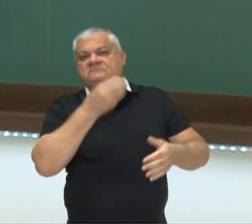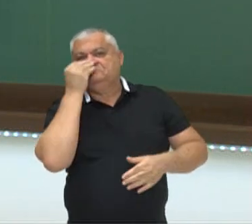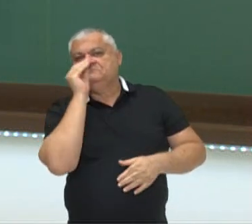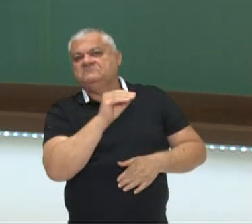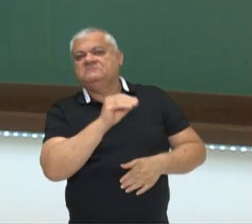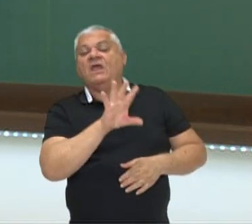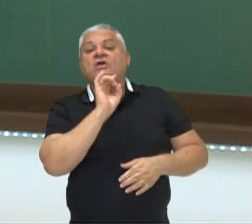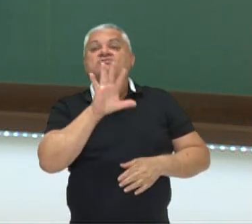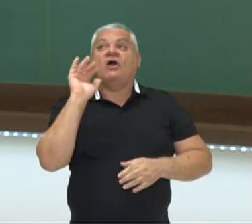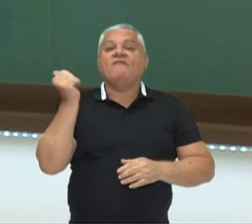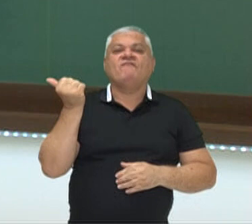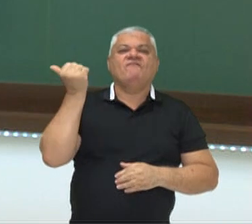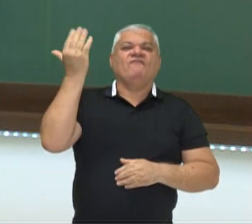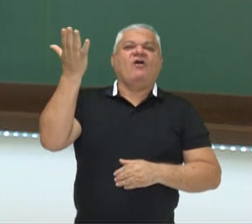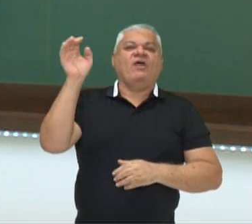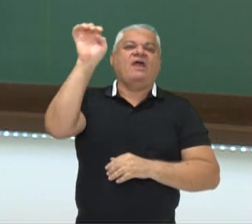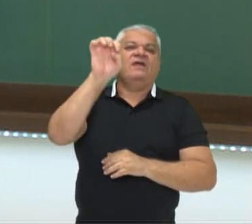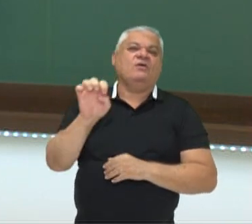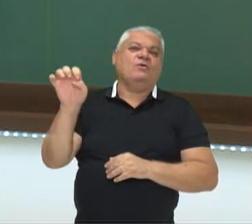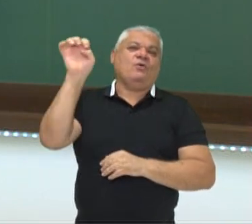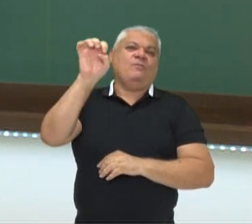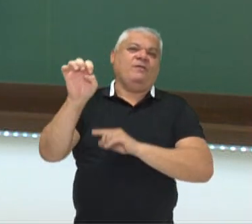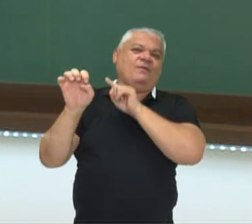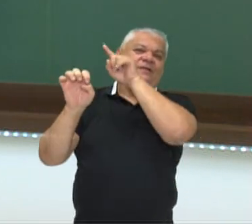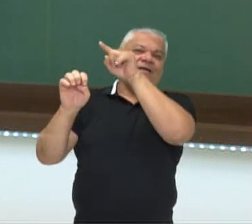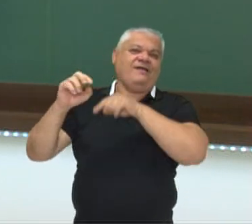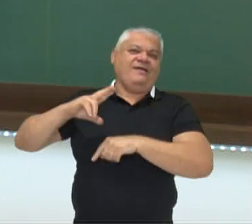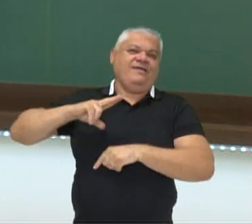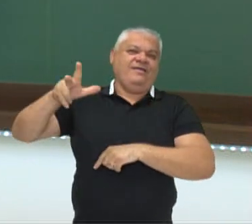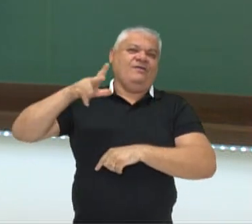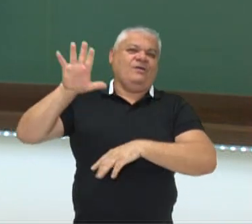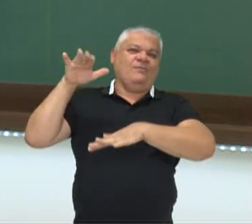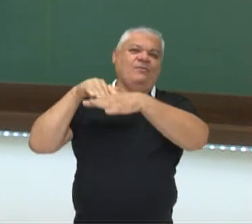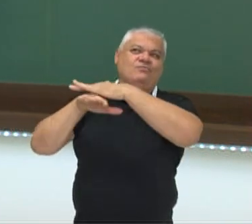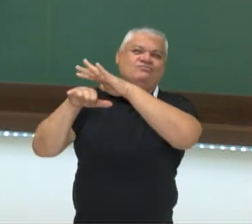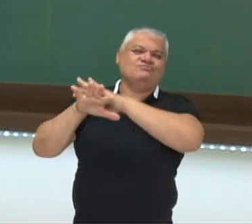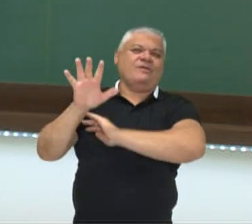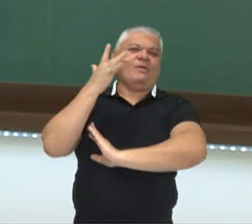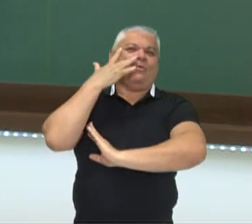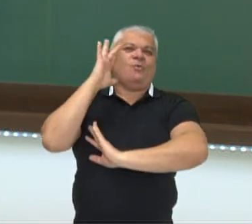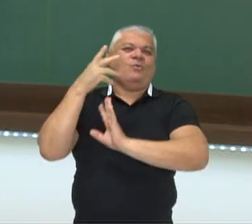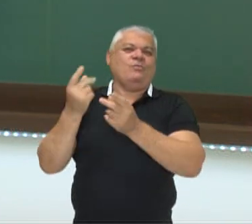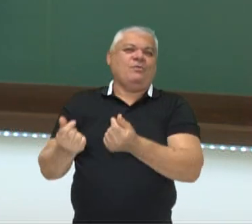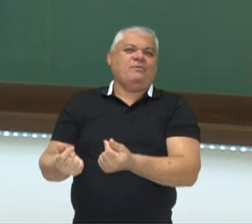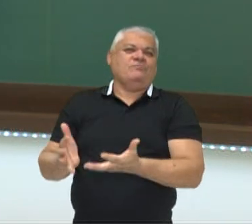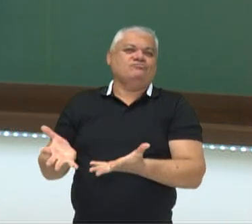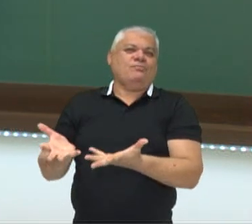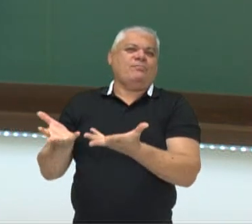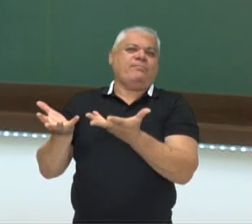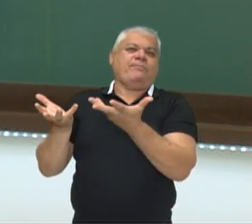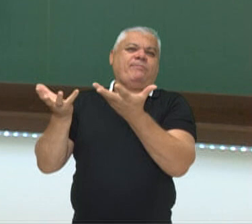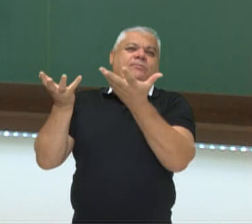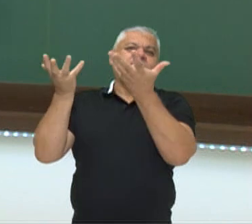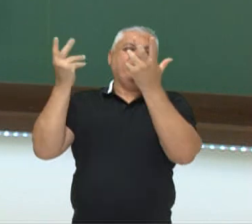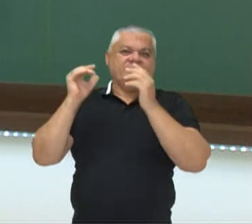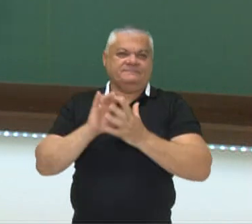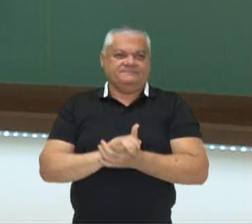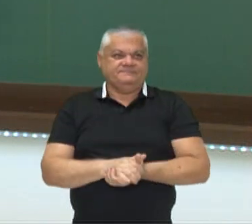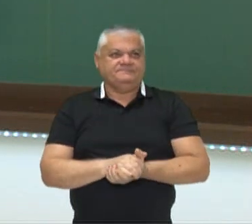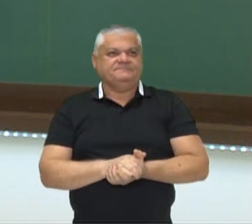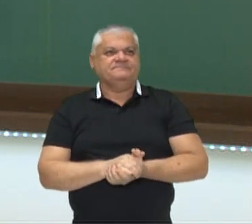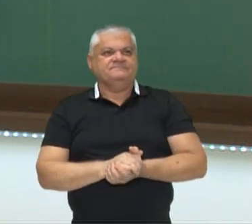para cumprir o mercado externo, que era o mercado português, né, de certa maneira também, né, com alguns louros ali para o mercado europeu.